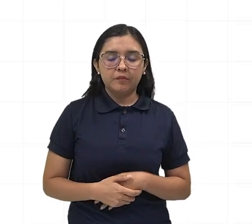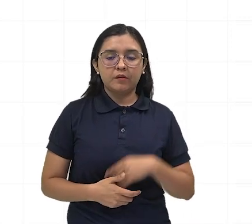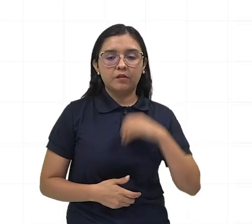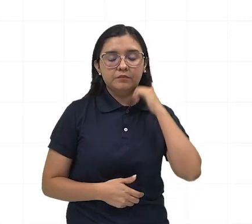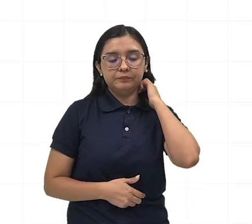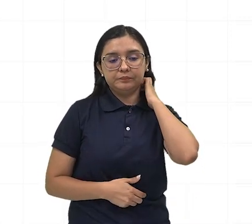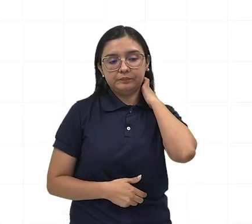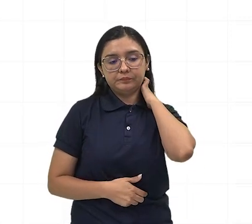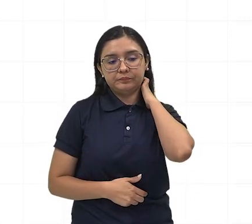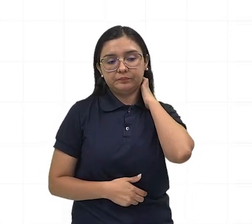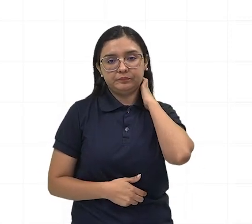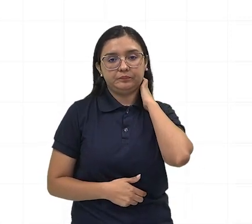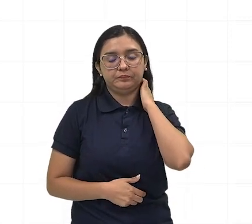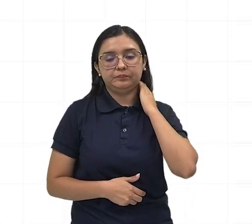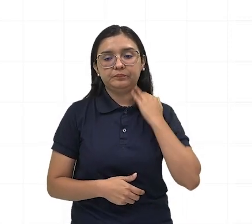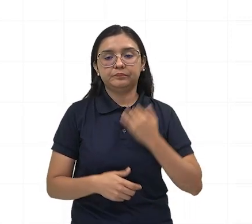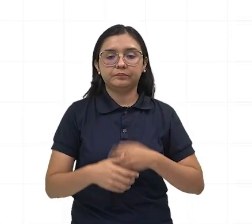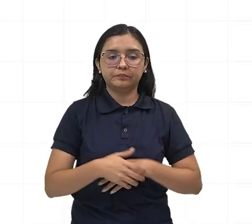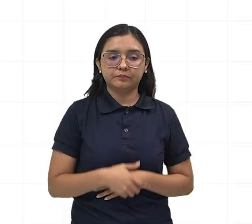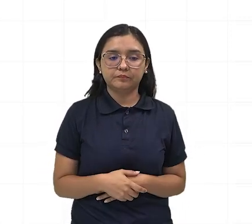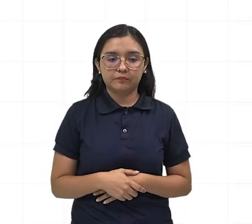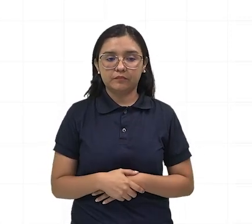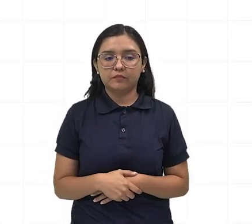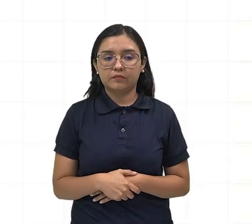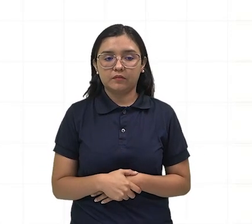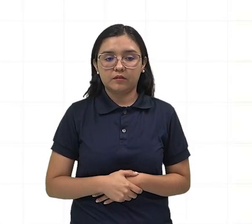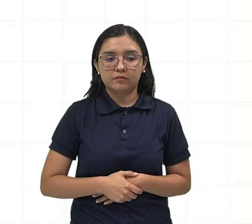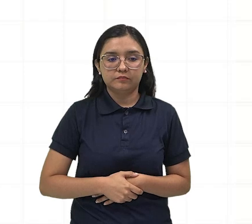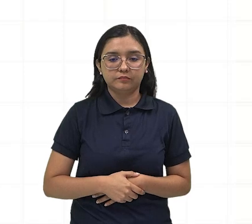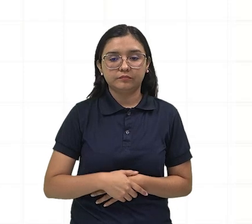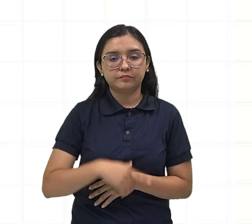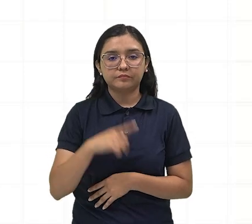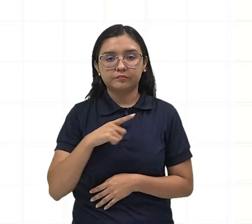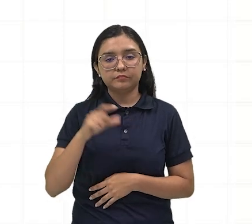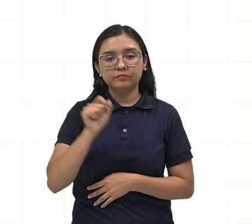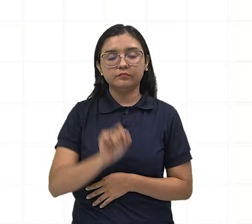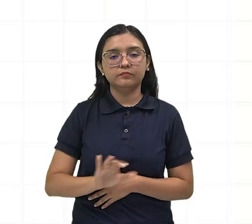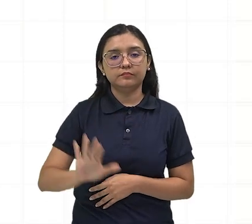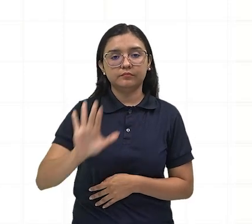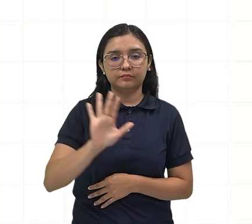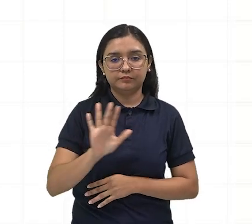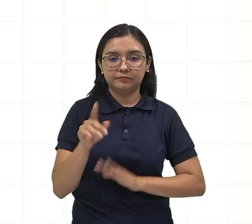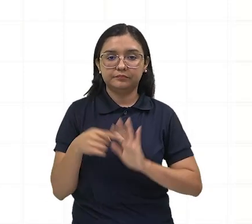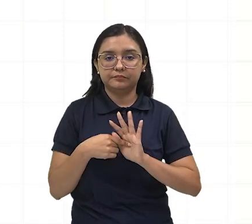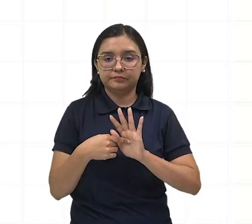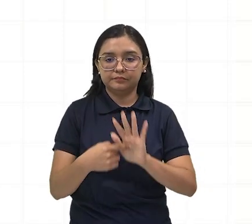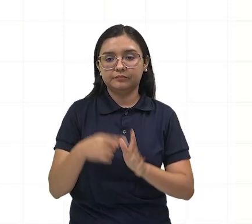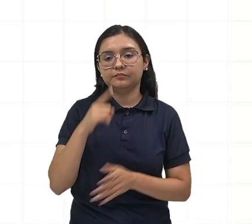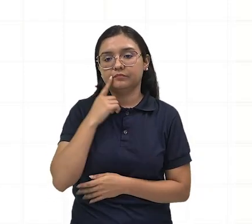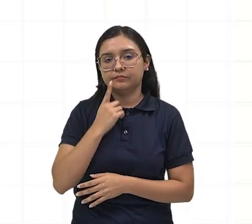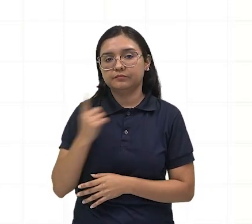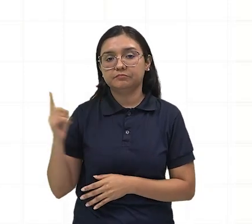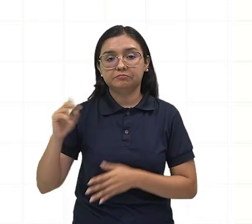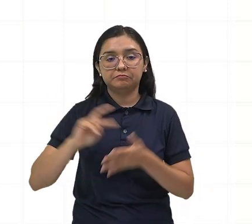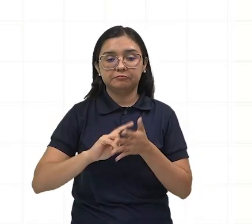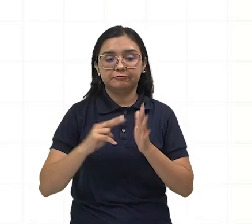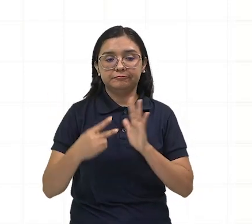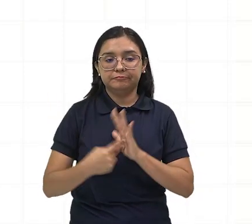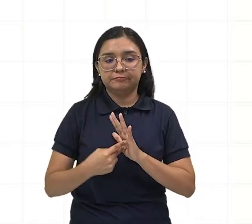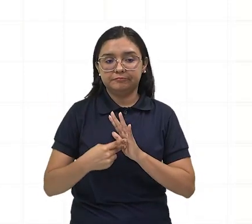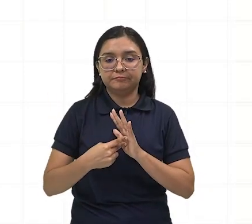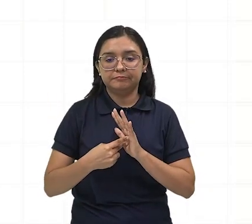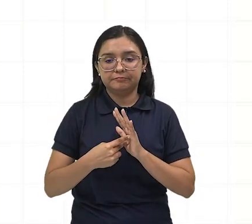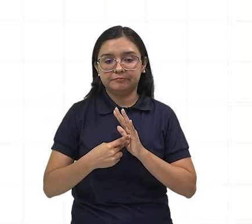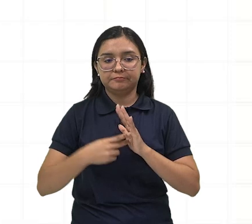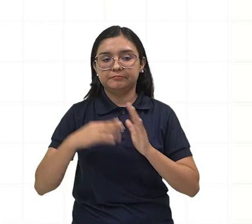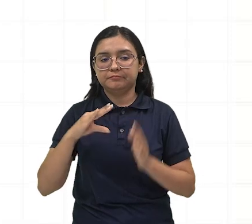Então, consideremos um círculo de centro O. Nós temos aqui o desenho ao lado, né? Ó. Então, um